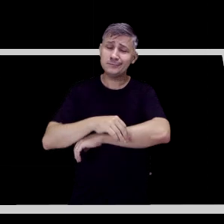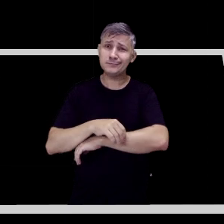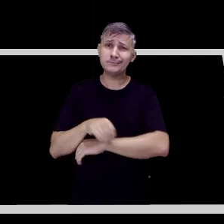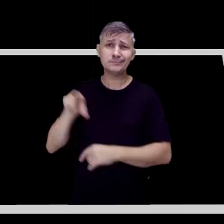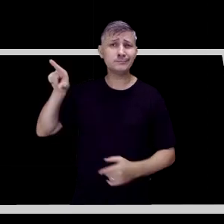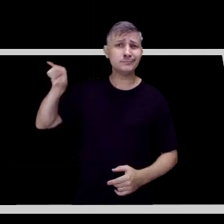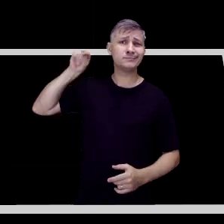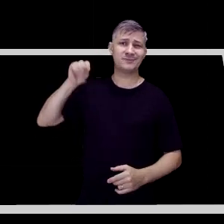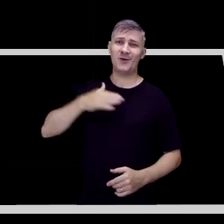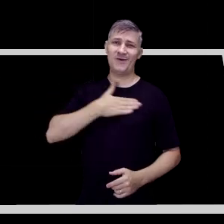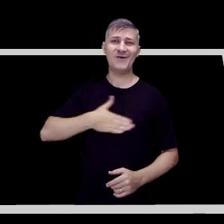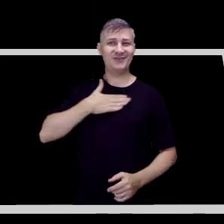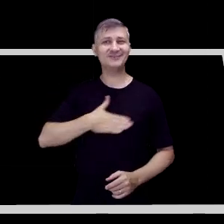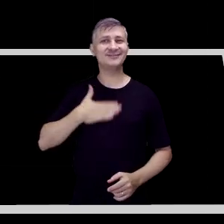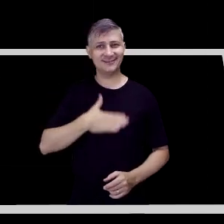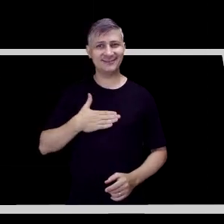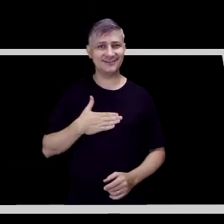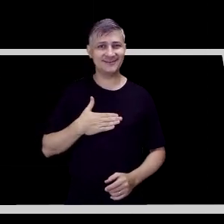não vou dizer preferida, mas é a que